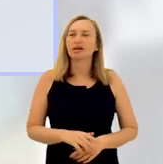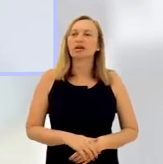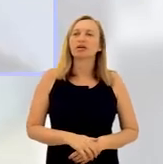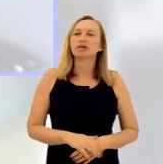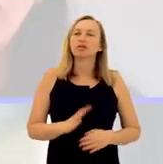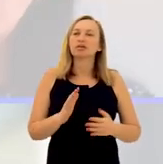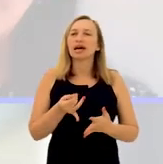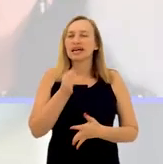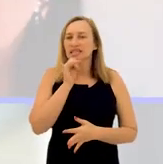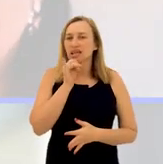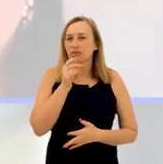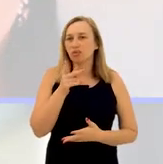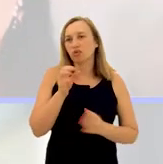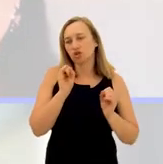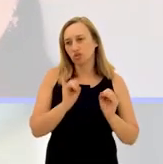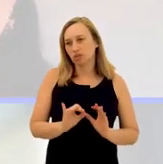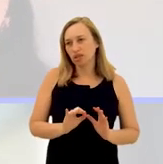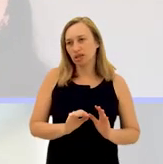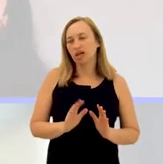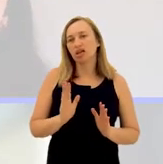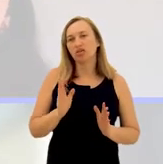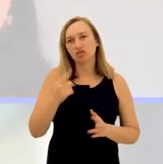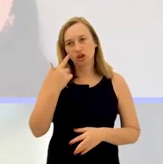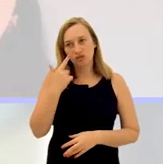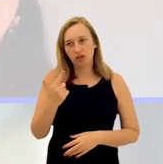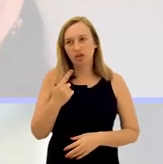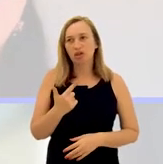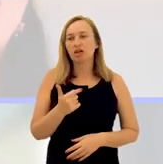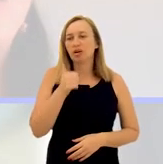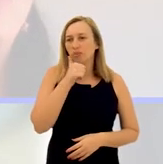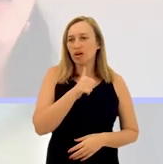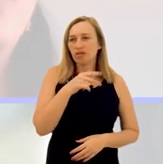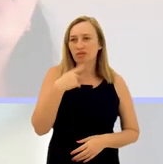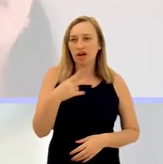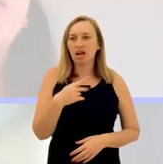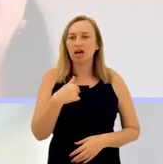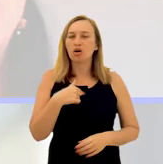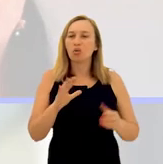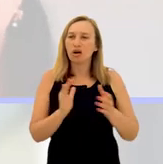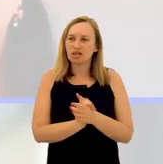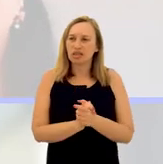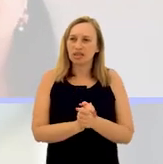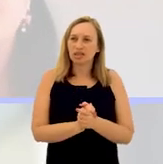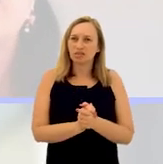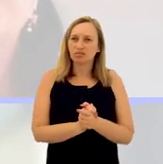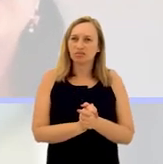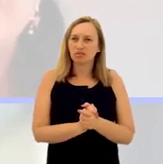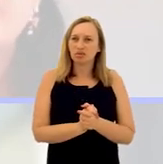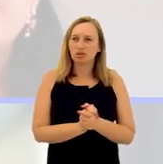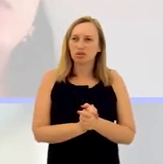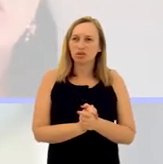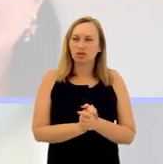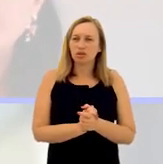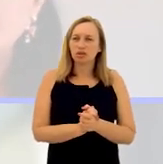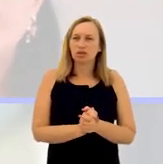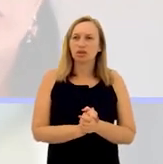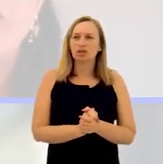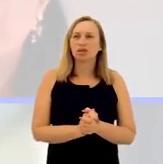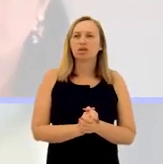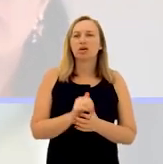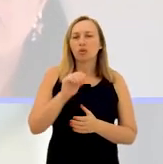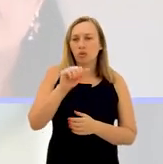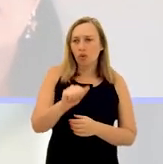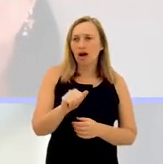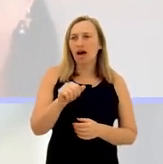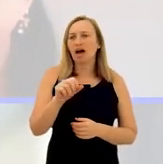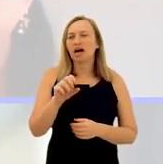eu vou dar alguns exemplos, né, de casos que eu já peguei. A mulher vira e fala assim: olha, eu sou casada com fulano